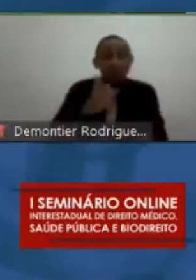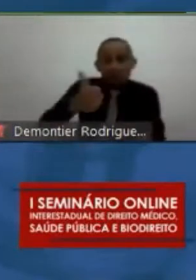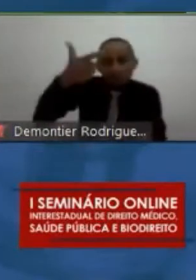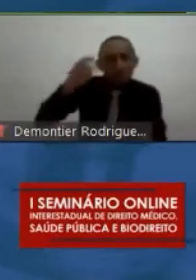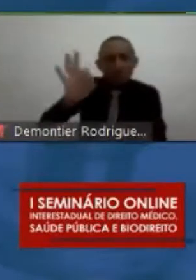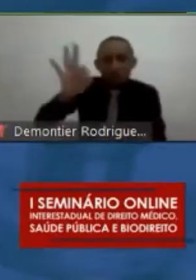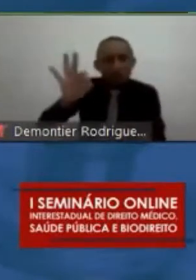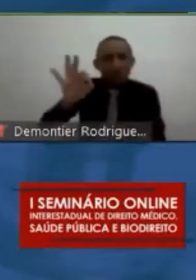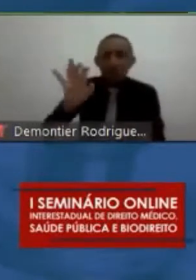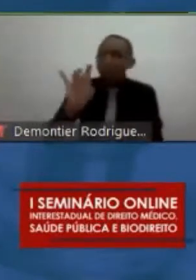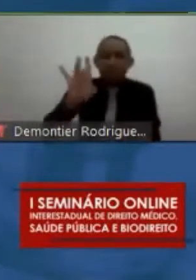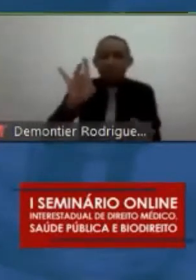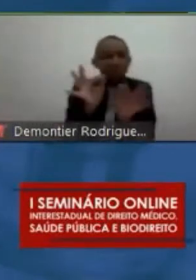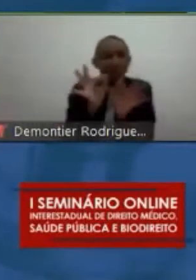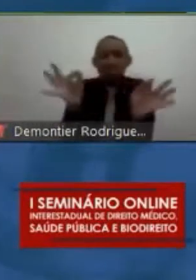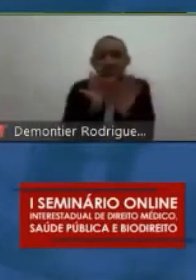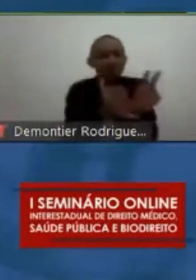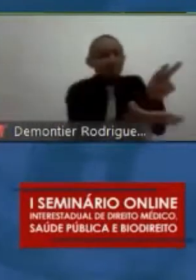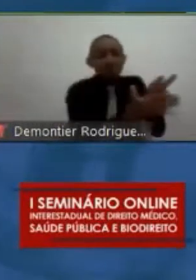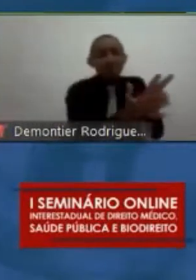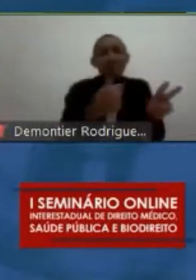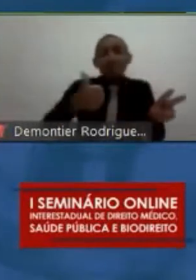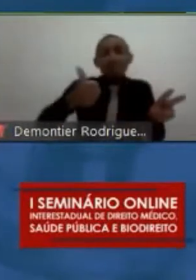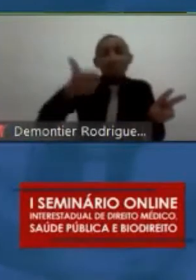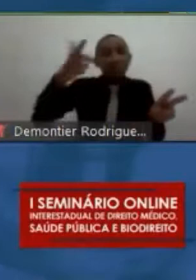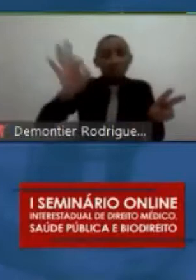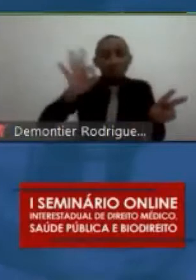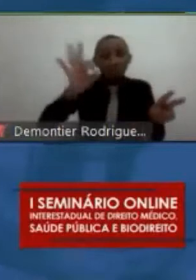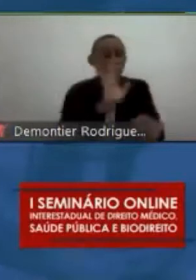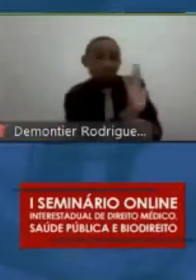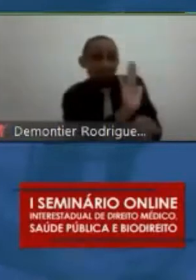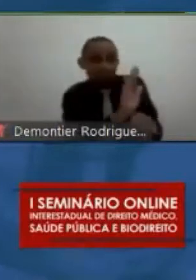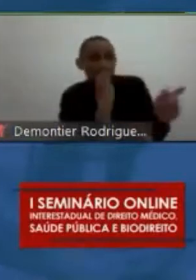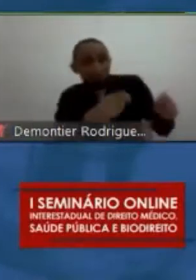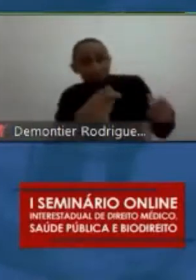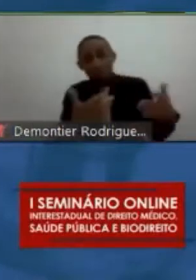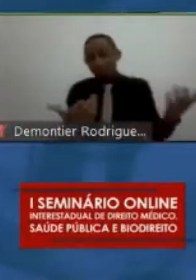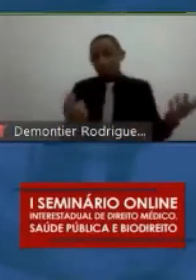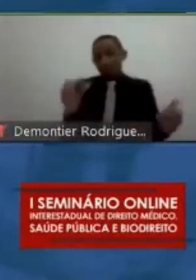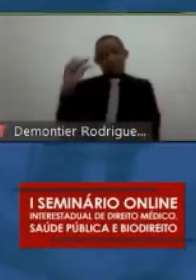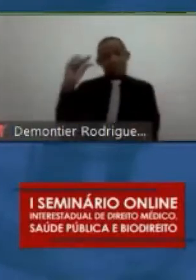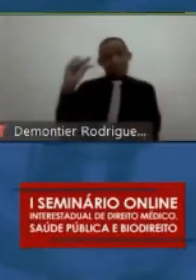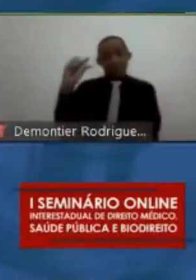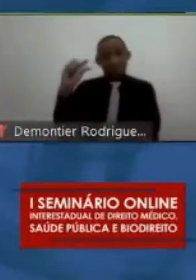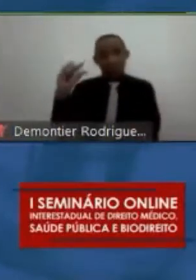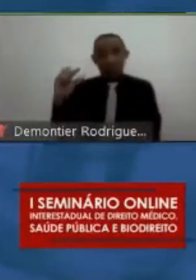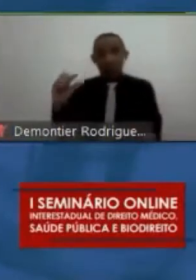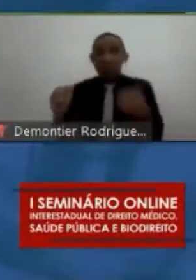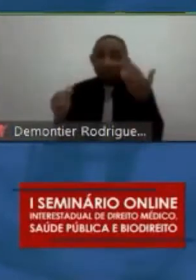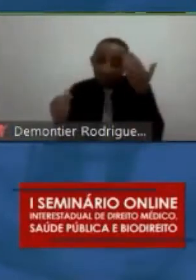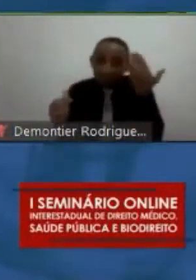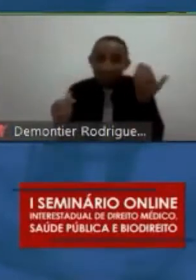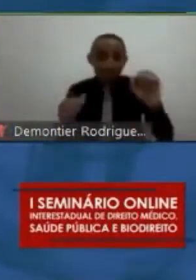os critérios de benefício ao paciente, não maleficência e condições clínicas. Quando eram inapropriadas ou